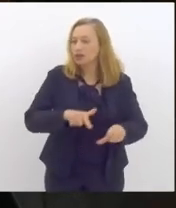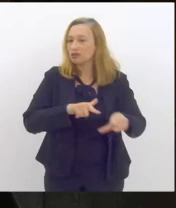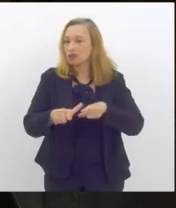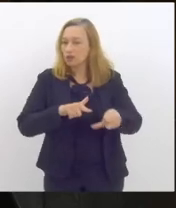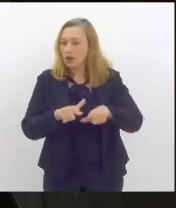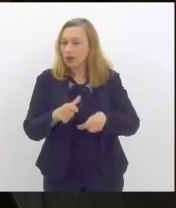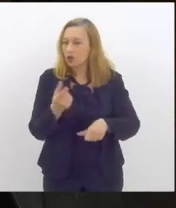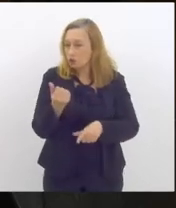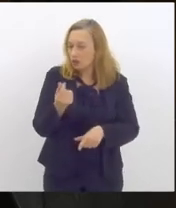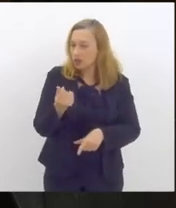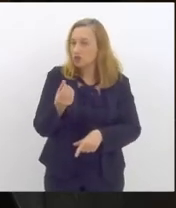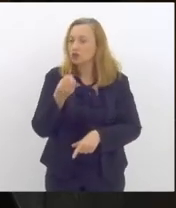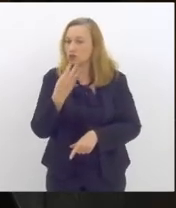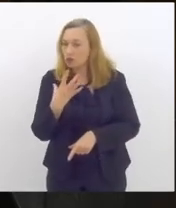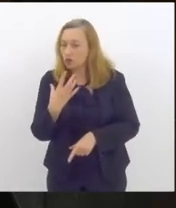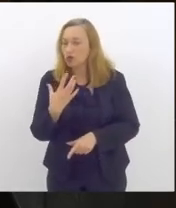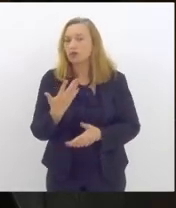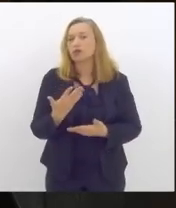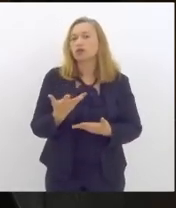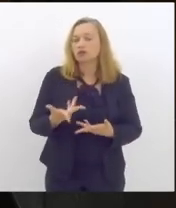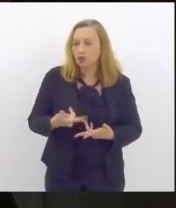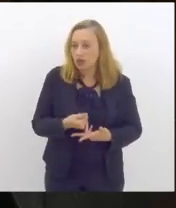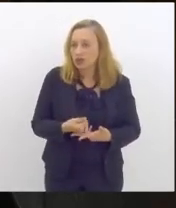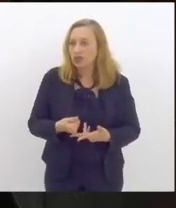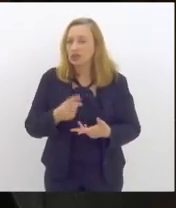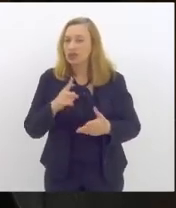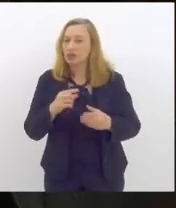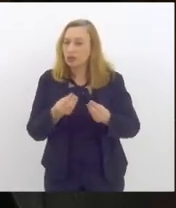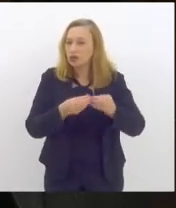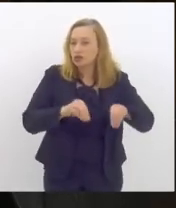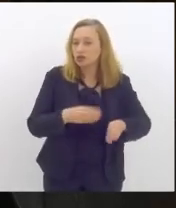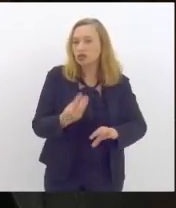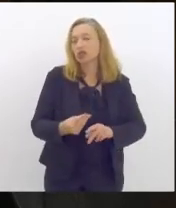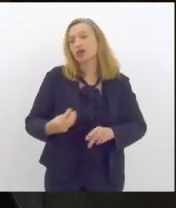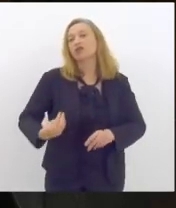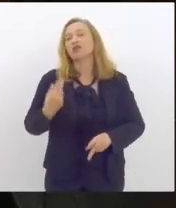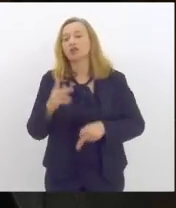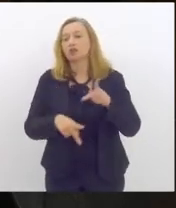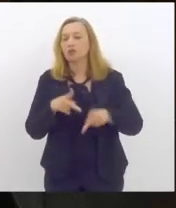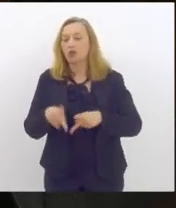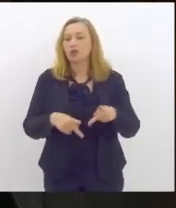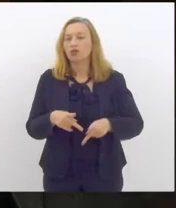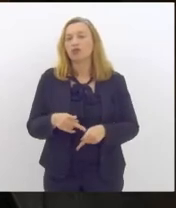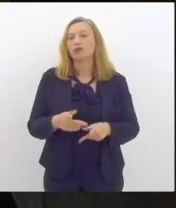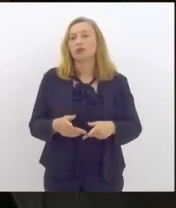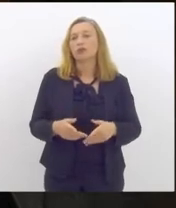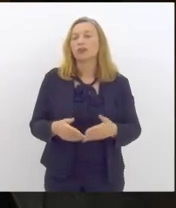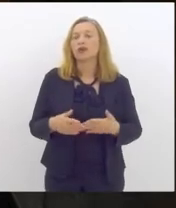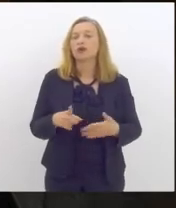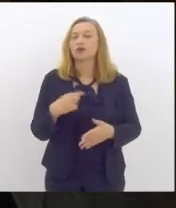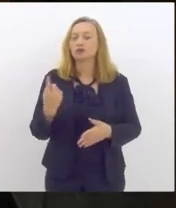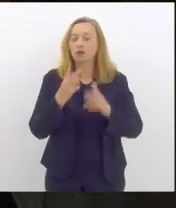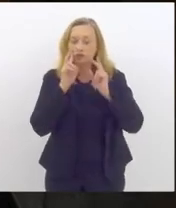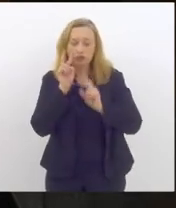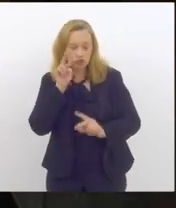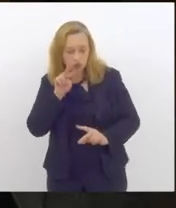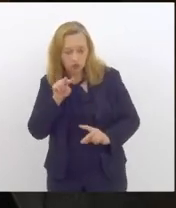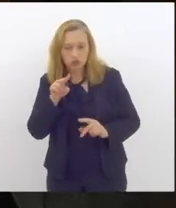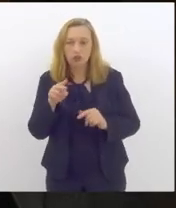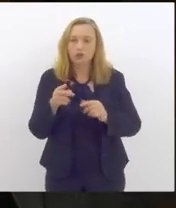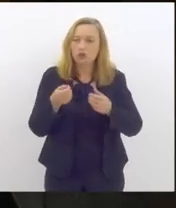tarifas acessíveis e médicas que não impactem a vida da população de forma tão negativo estamos estamos de olho